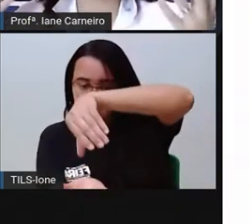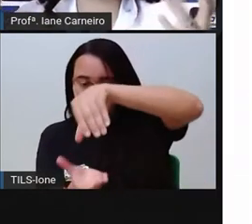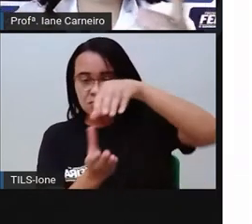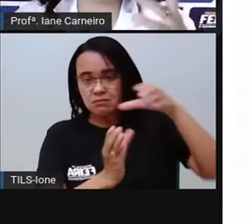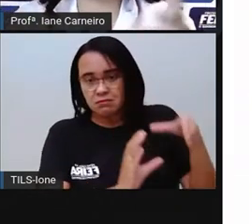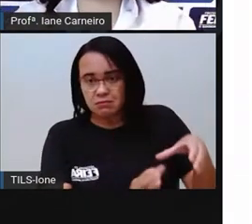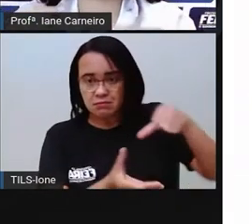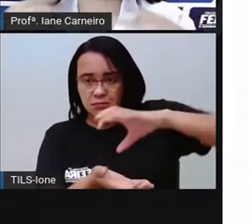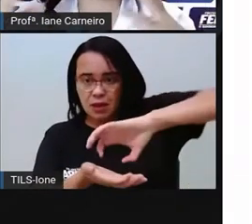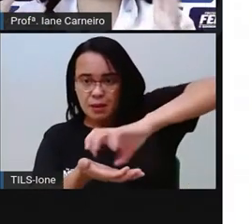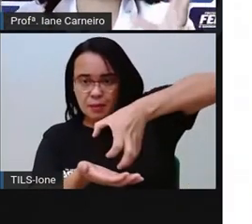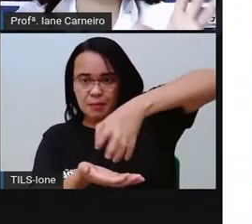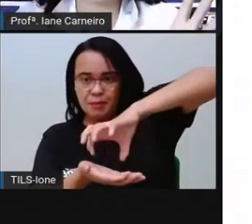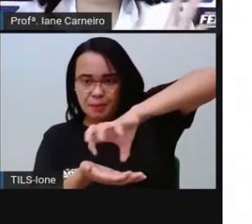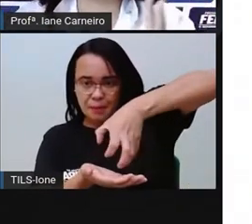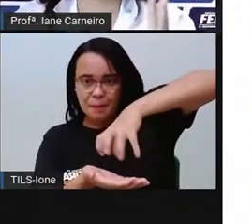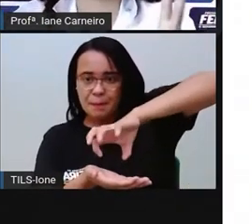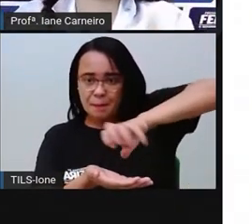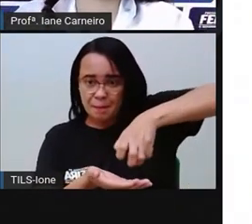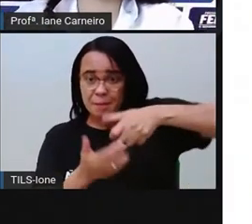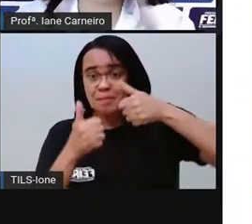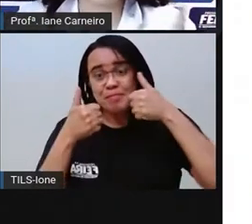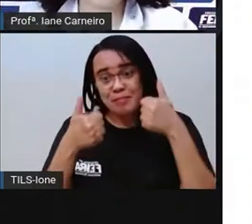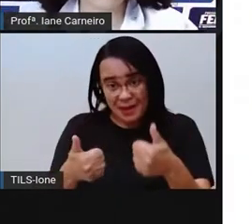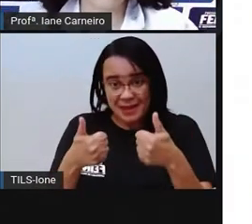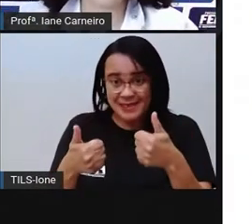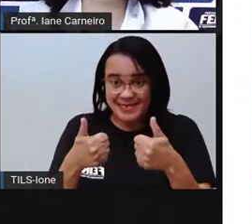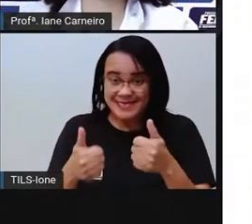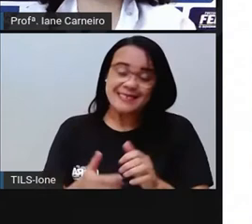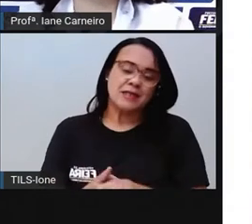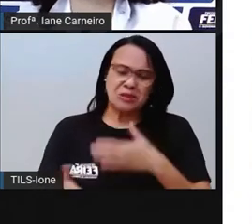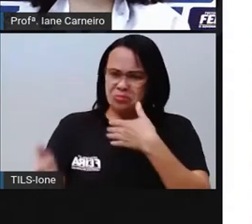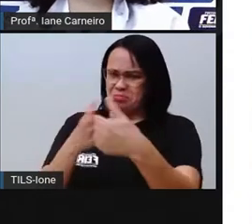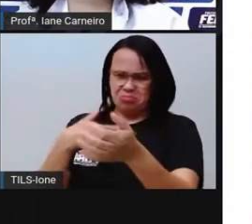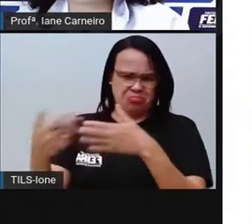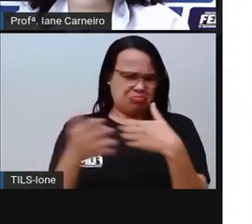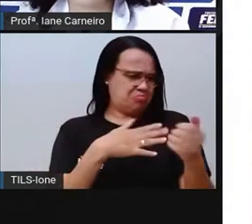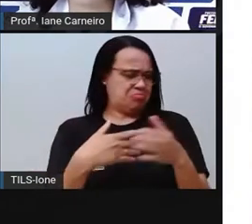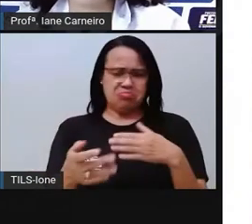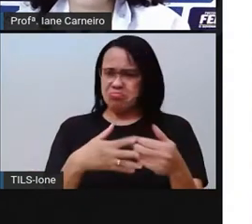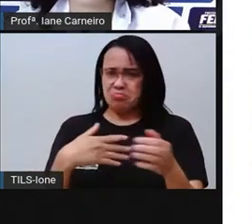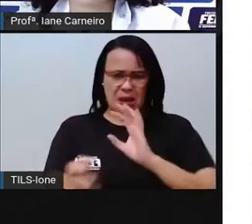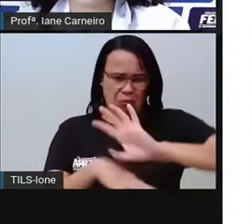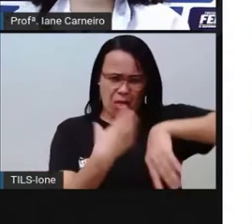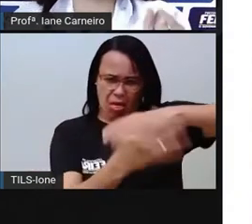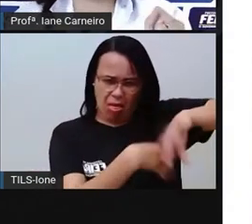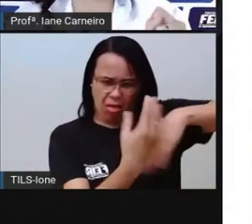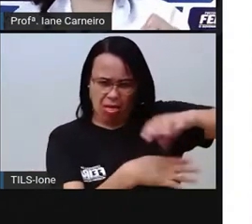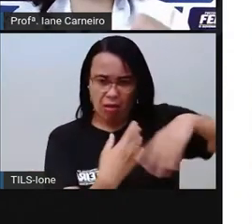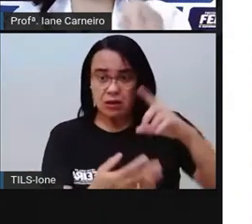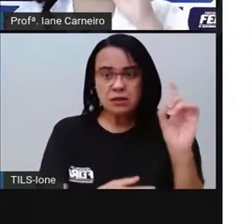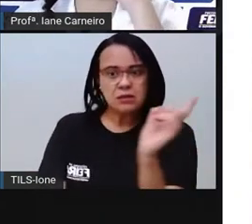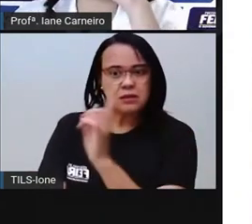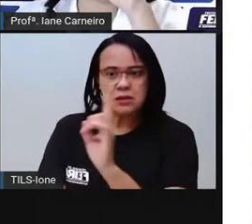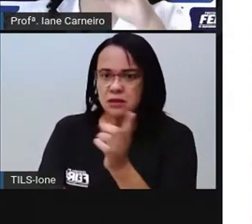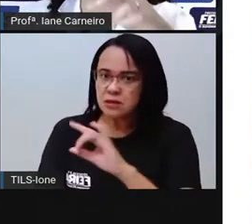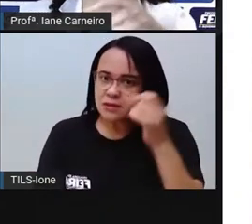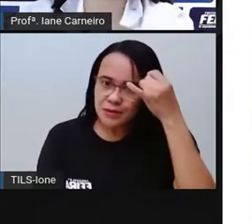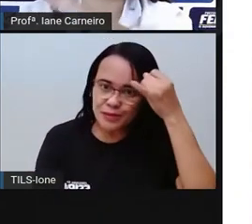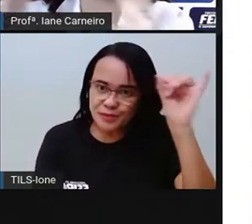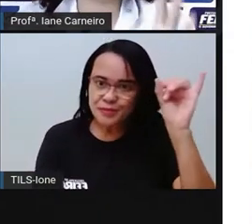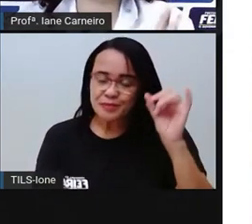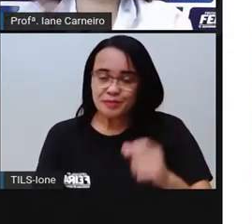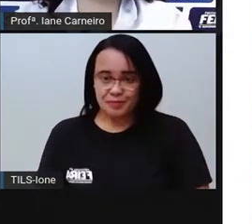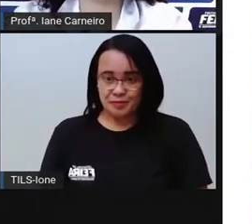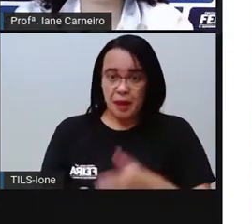Não deixar, o alimento lá, de qualquer forma. Então, se cair um bagacinho aqui de farinha, o ideal é que